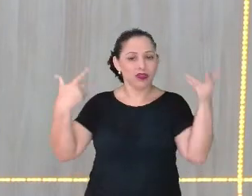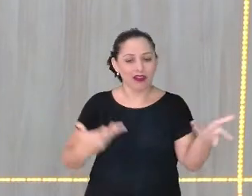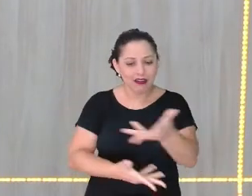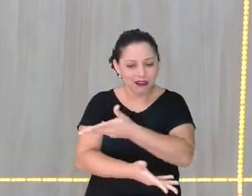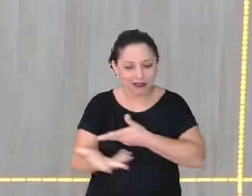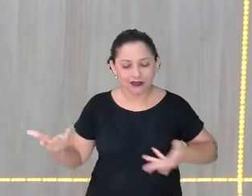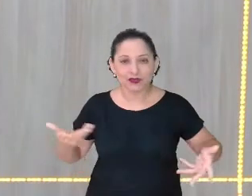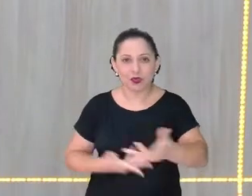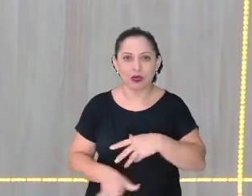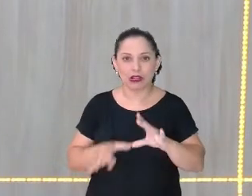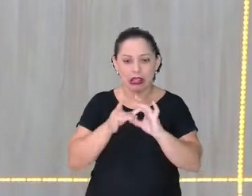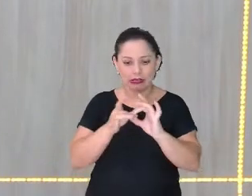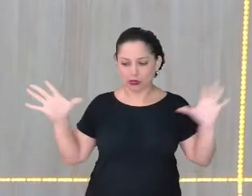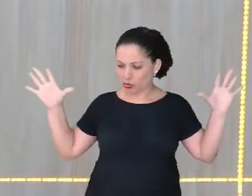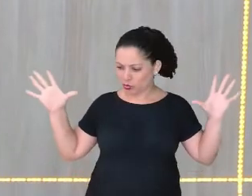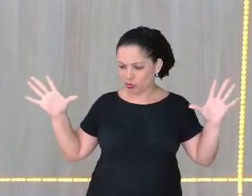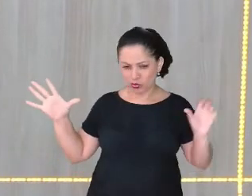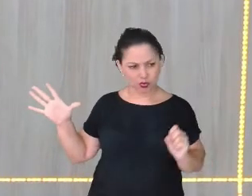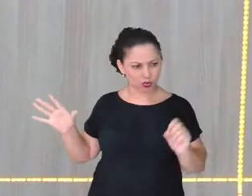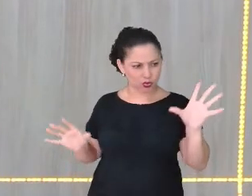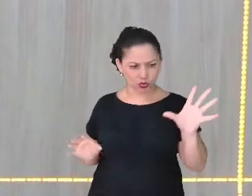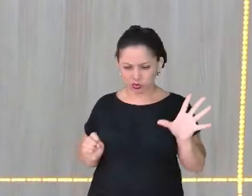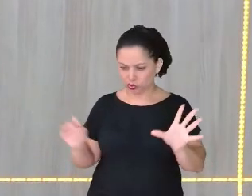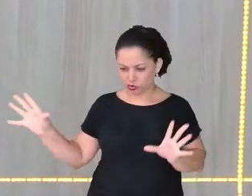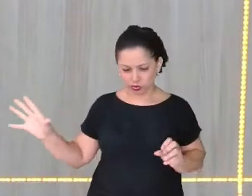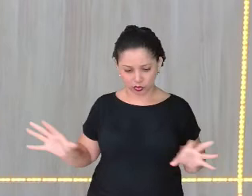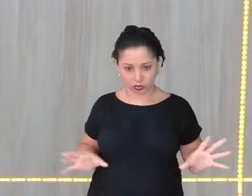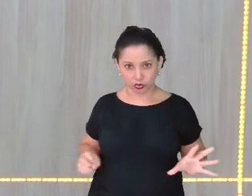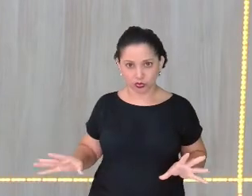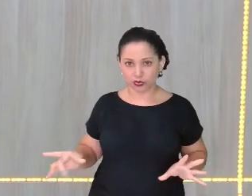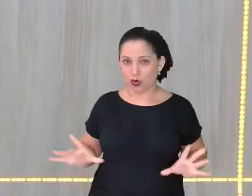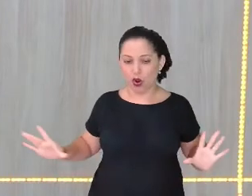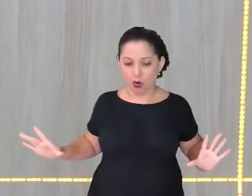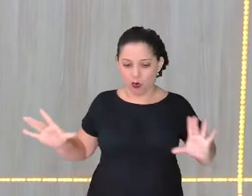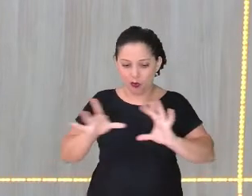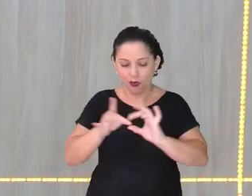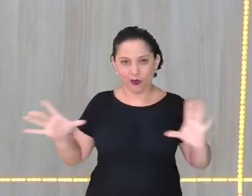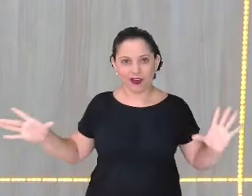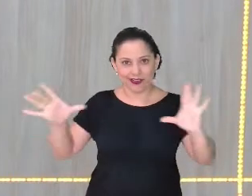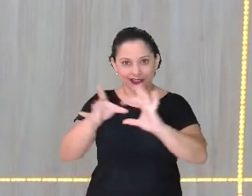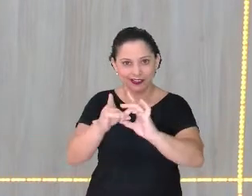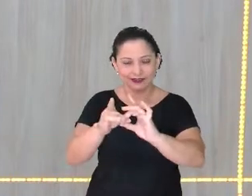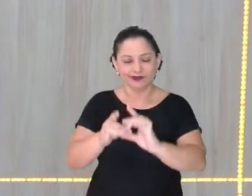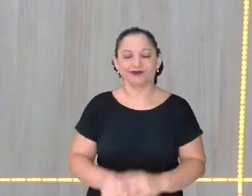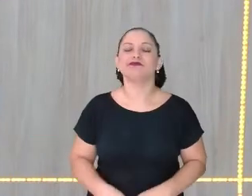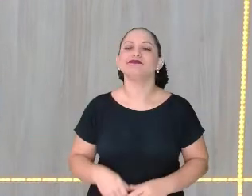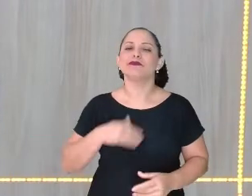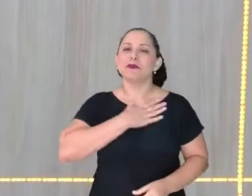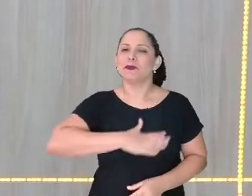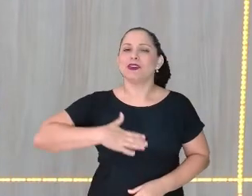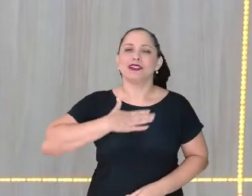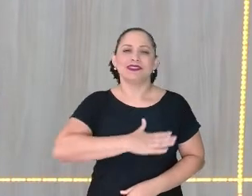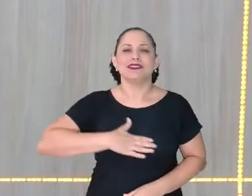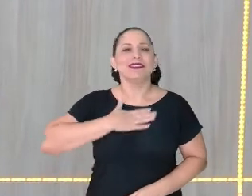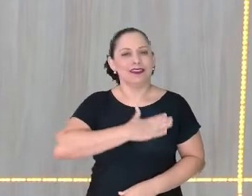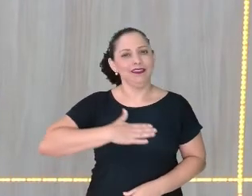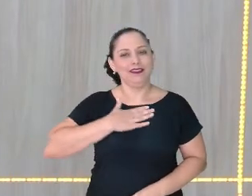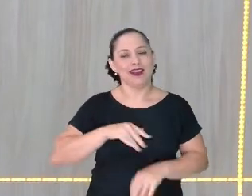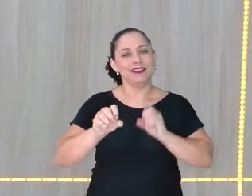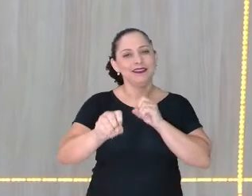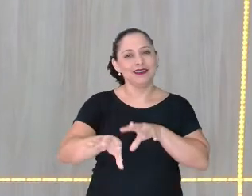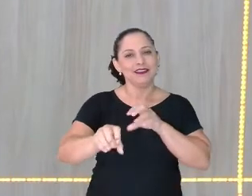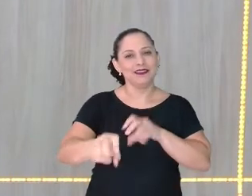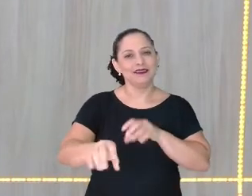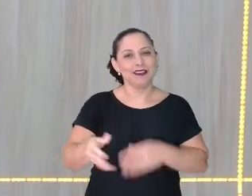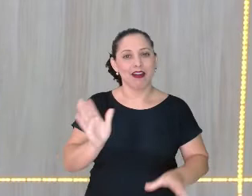ligado, nada está solto. E é um prazer, uma satisfação trabalhar com vocês esse componente curricular, que é o que a gente chama